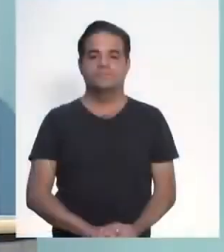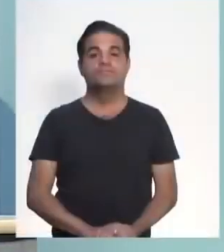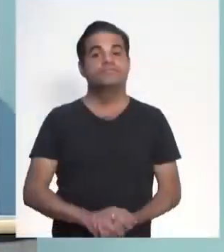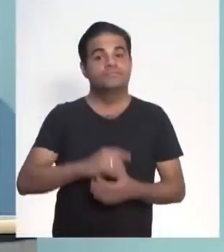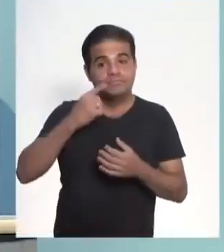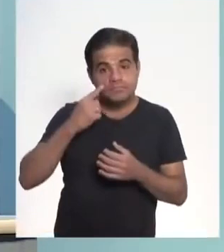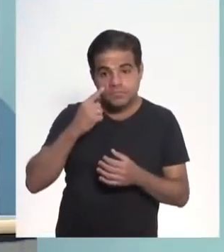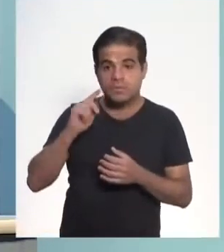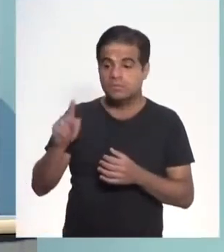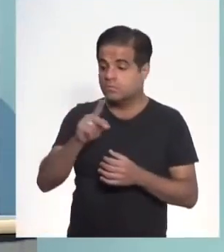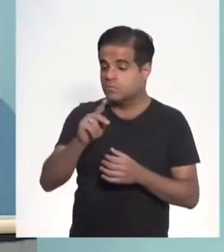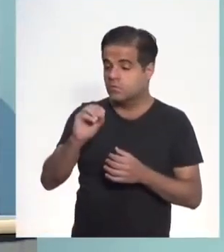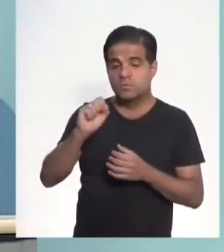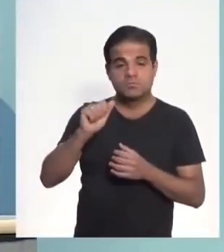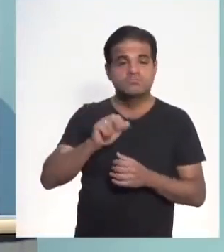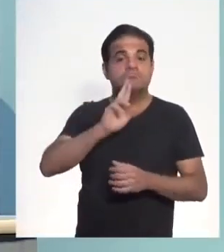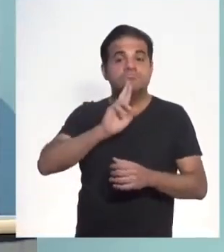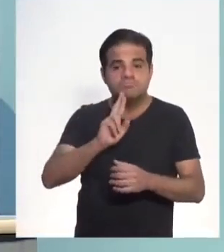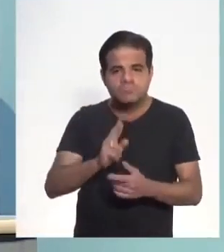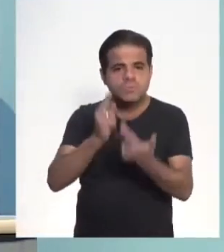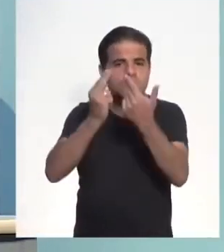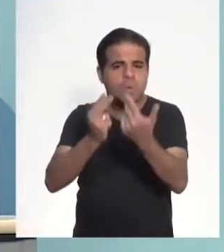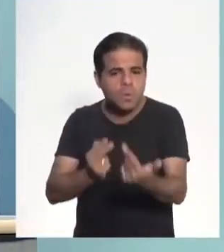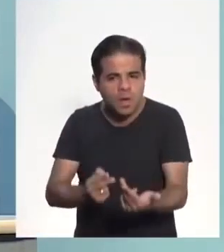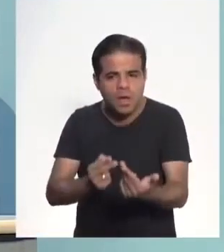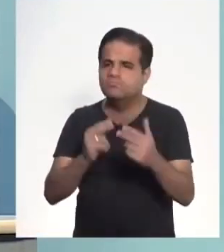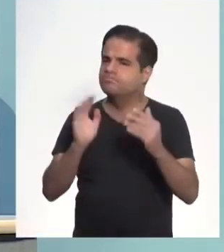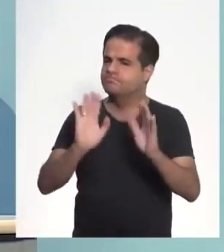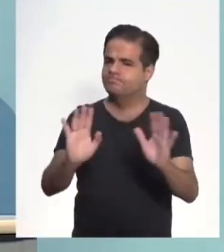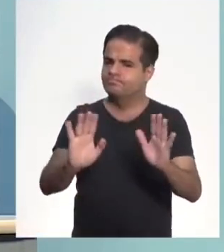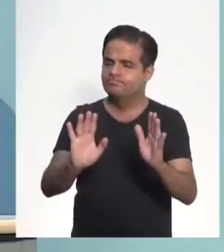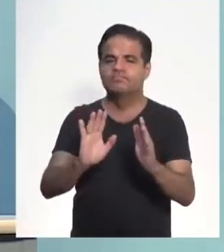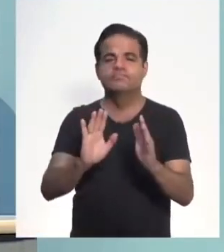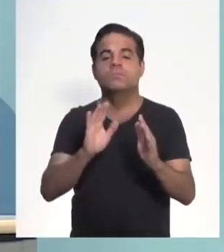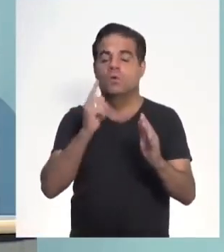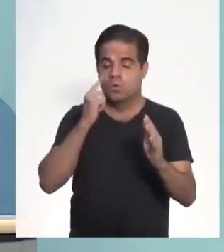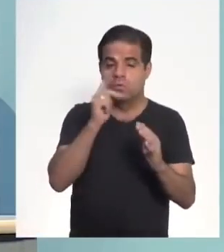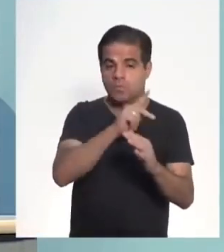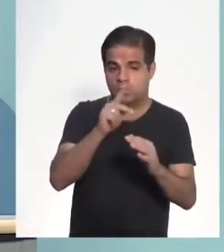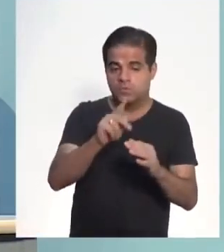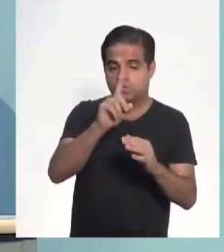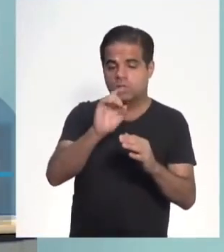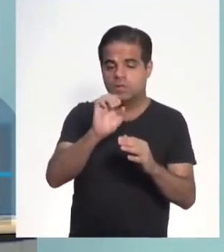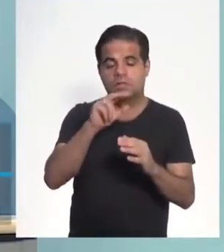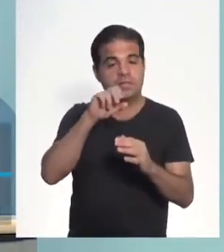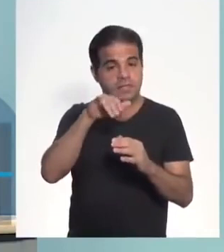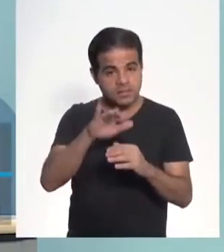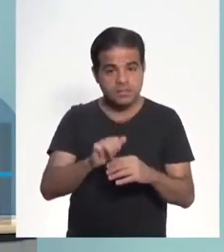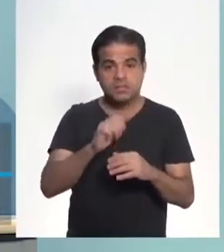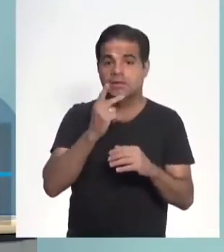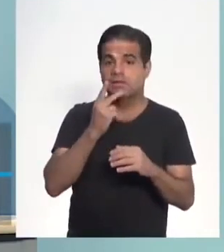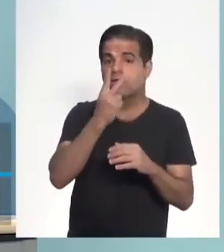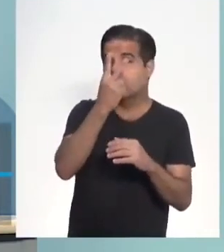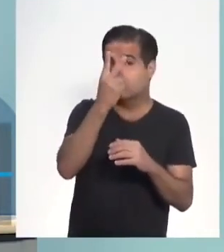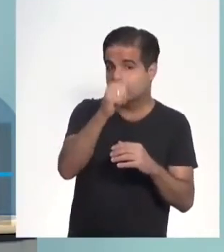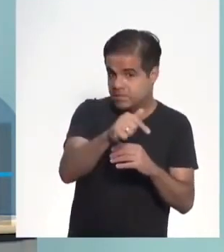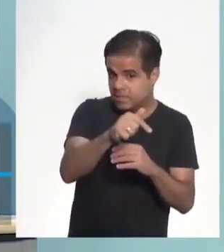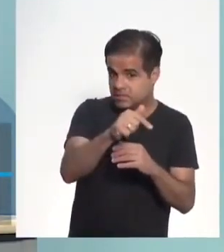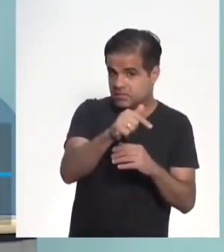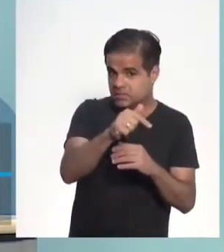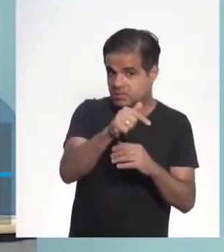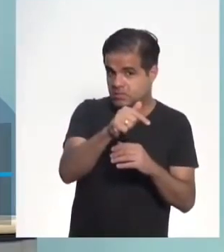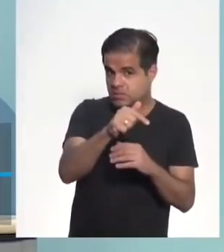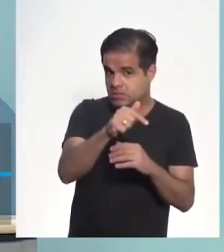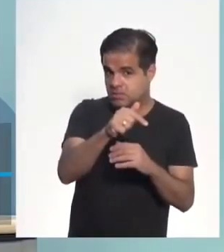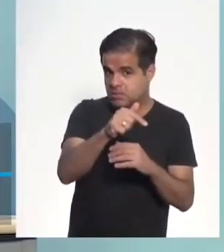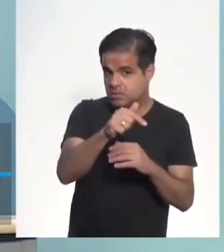Olha, Osmar, eu não posso falar de unanimidade não, tá? Certo. Dessa vez. Ó, os alunos da Prodenise colocaram assim, 27?